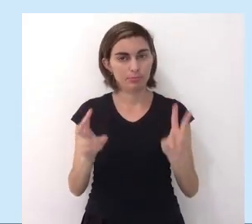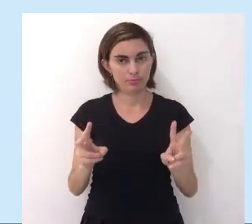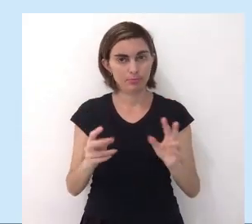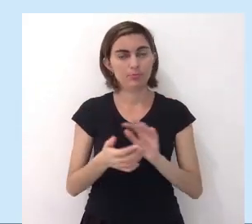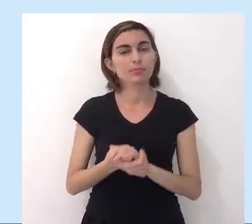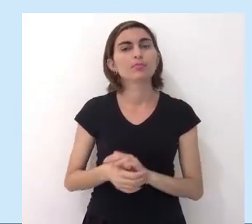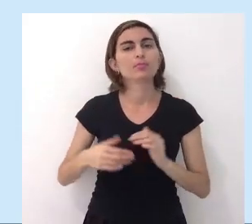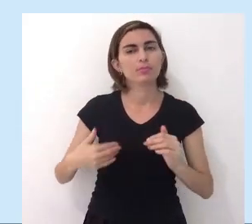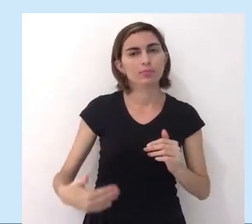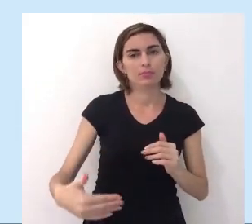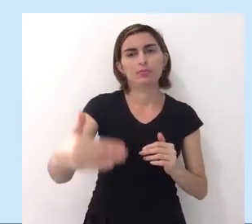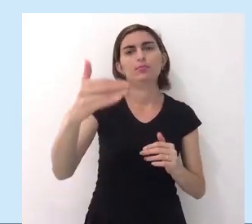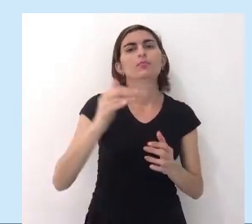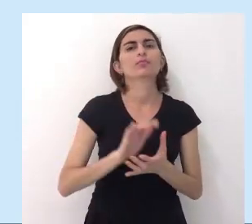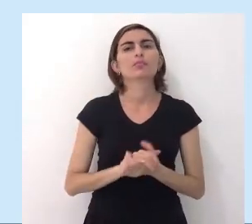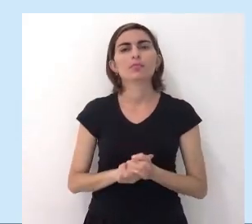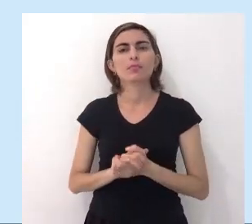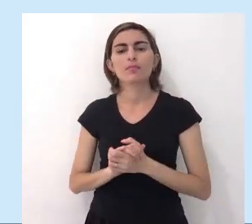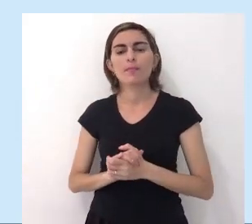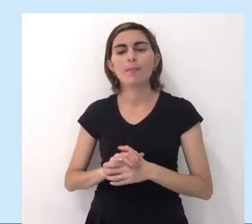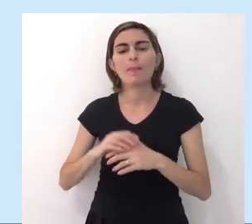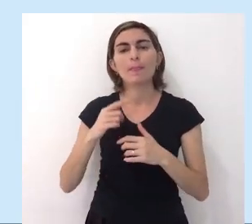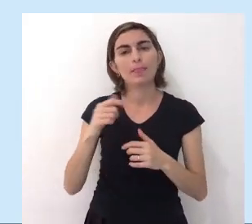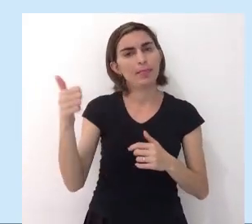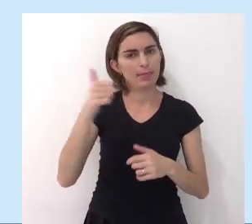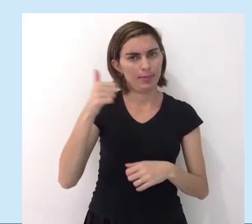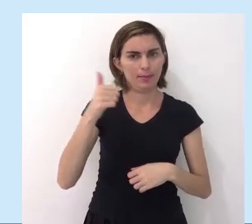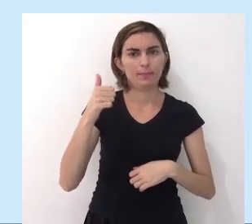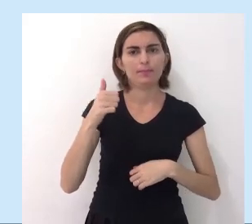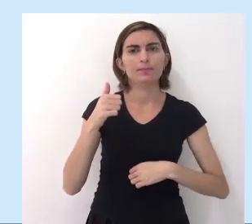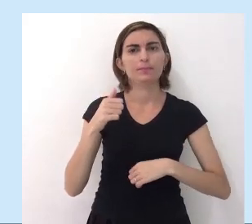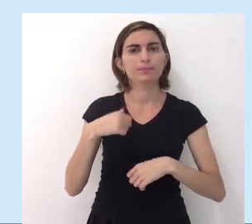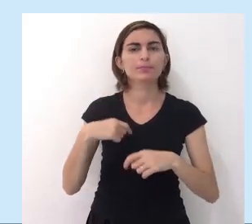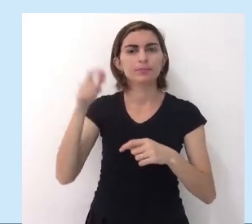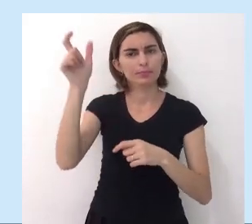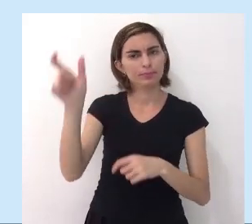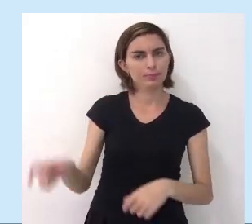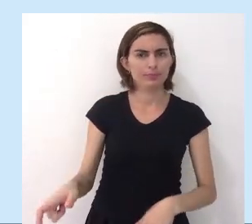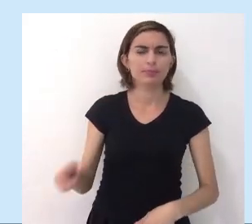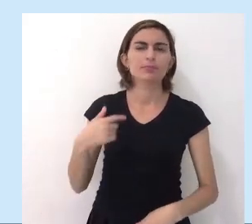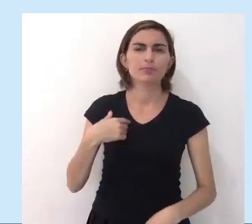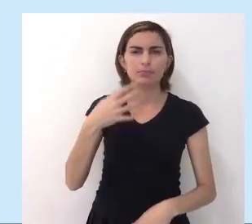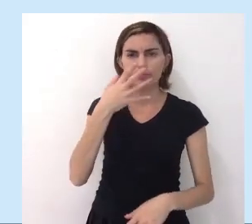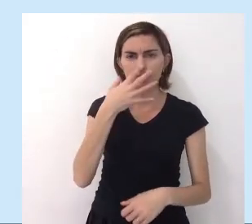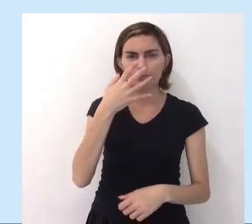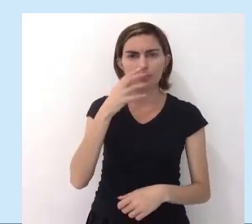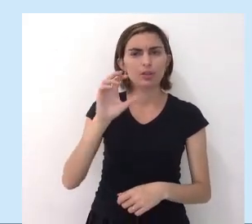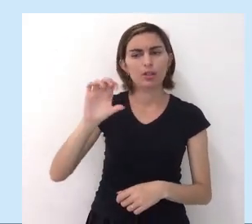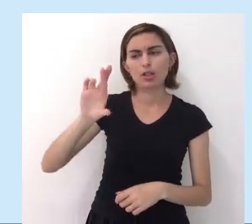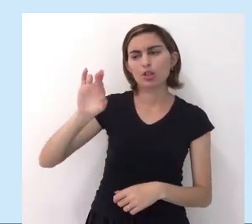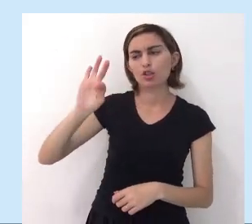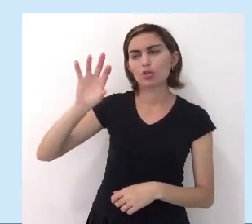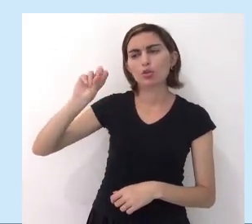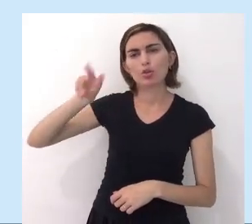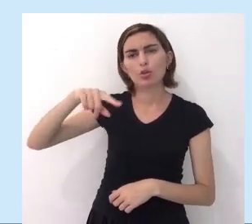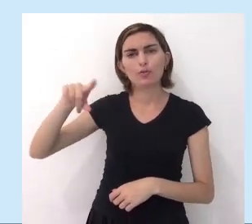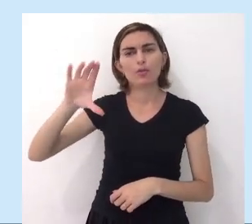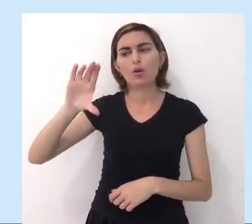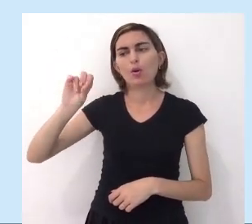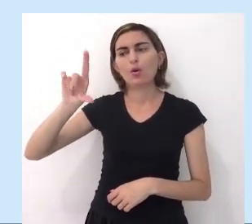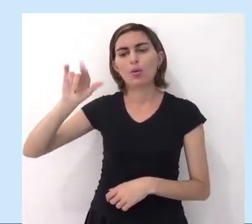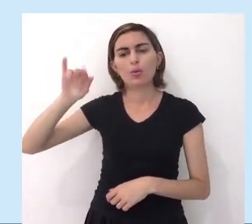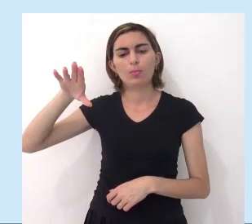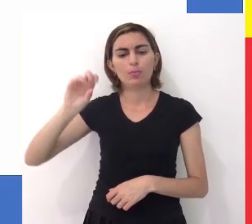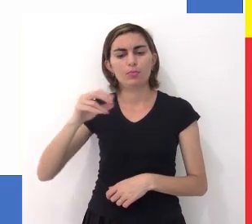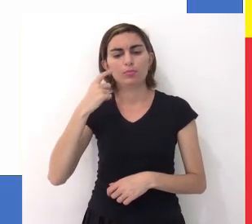gente, vamos lá continuar. O primeiro personagem que a gente vai observar vai ser o Cristóvão Colombo, tá? Então acompanha